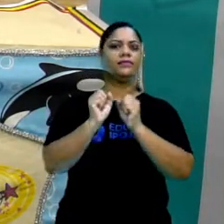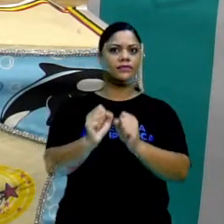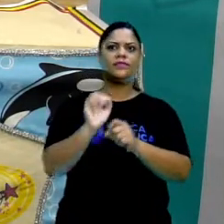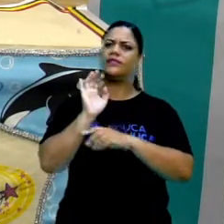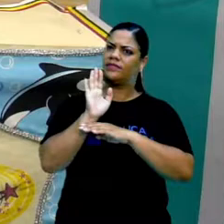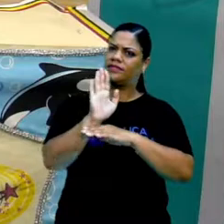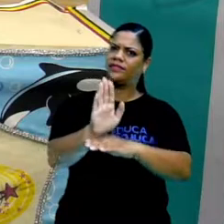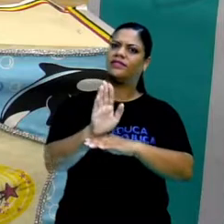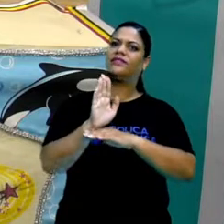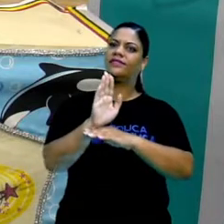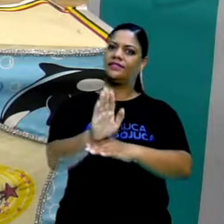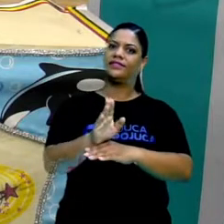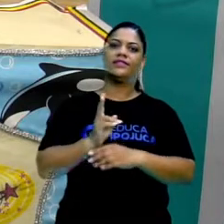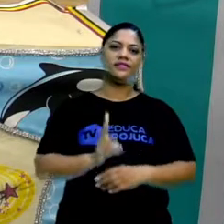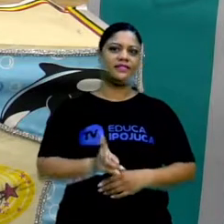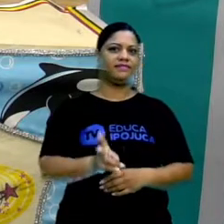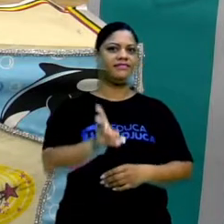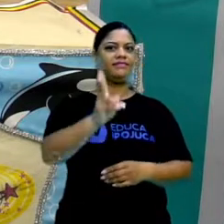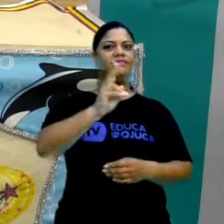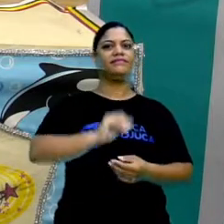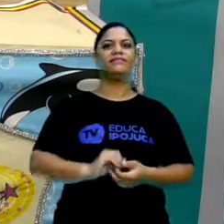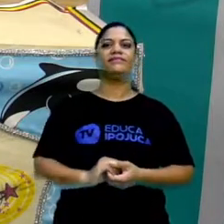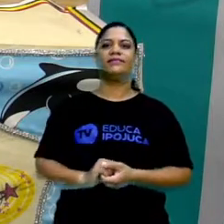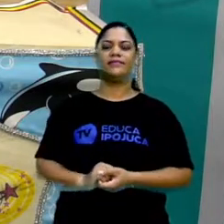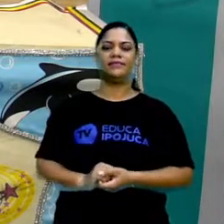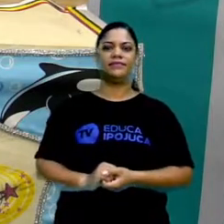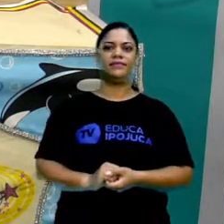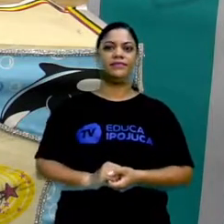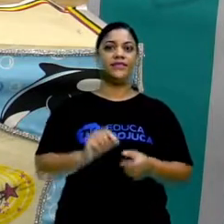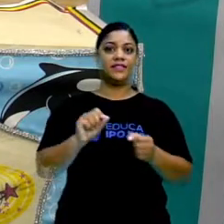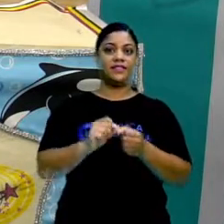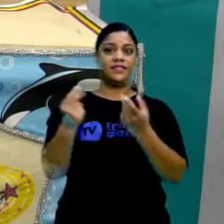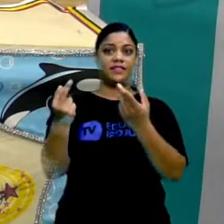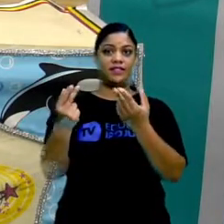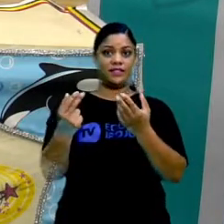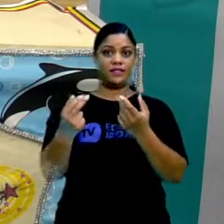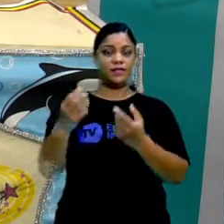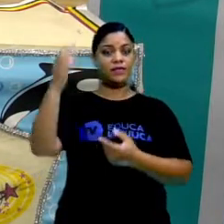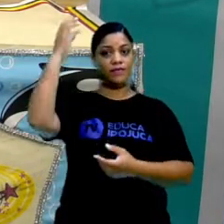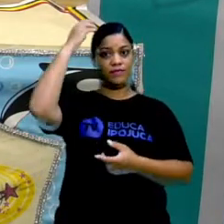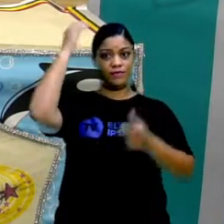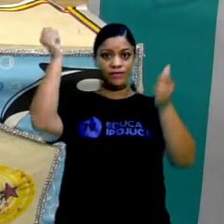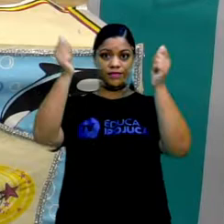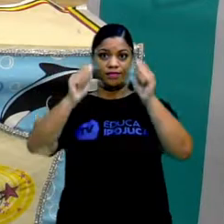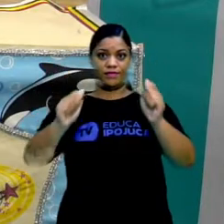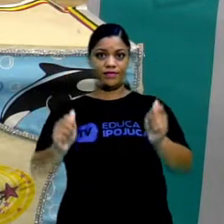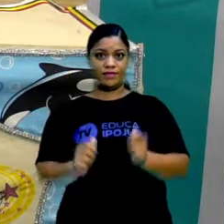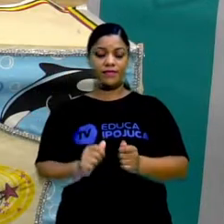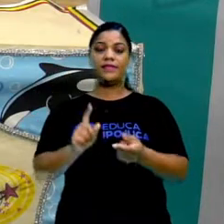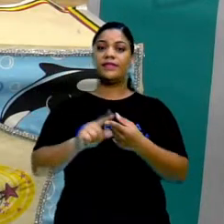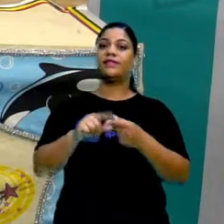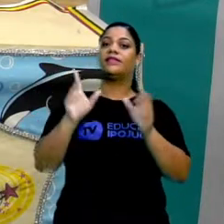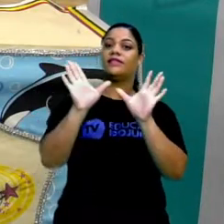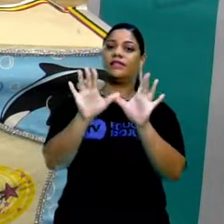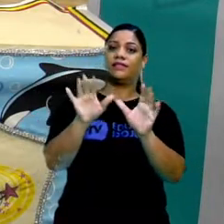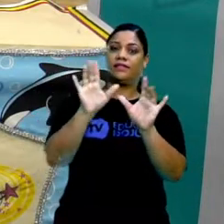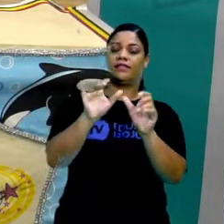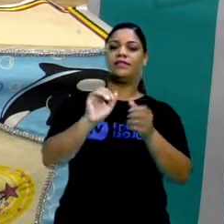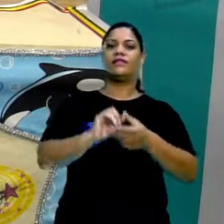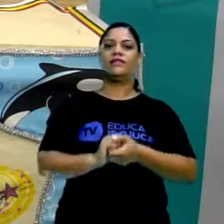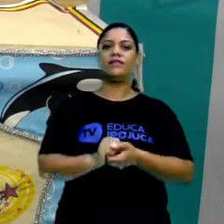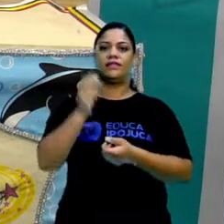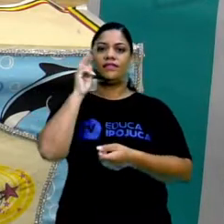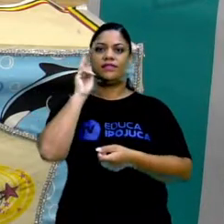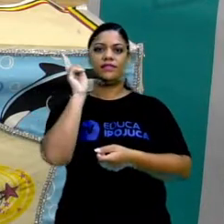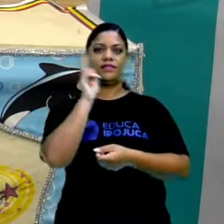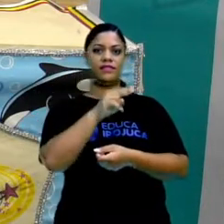Ajudar, ajudar, ajudar as pessoas. Fazer assim como esse príncipe e essa andorinha, tá, crianças? Basta olhar pro lado que a gente